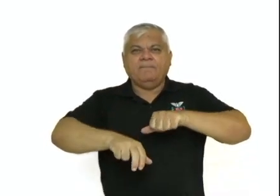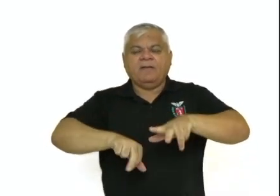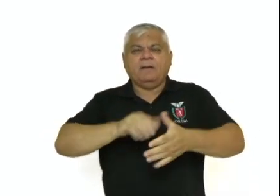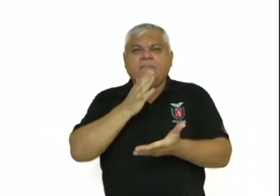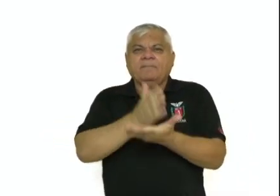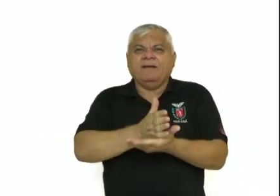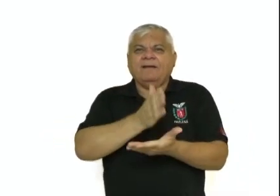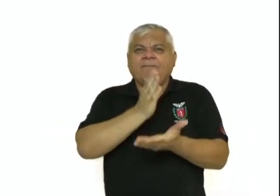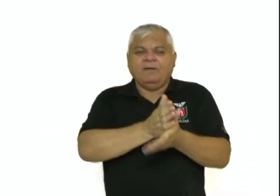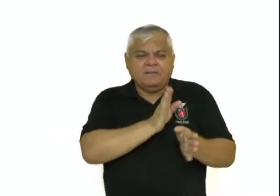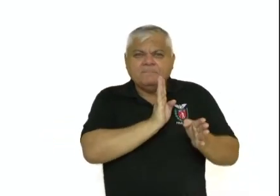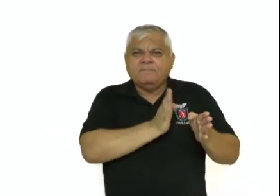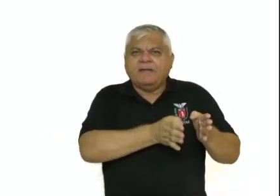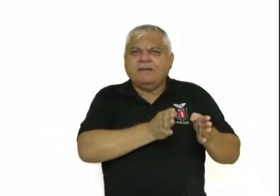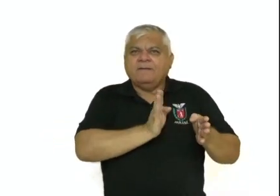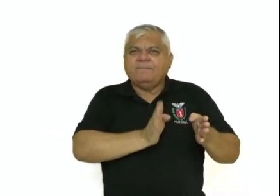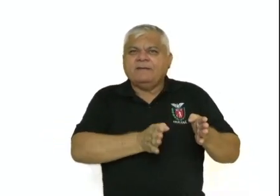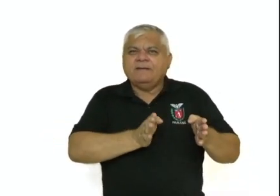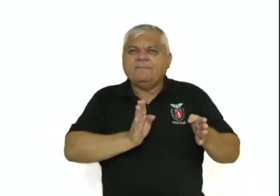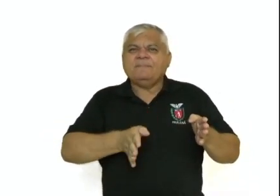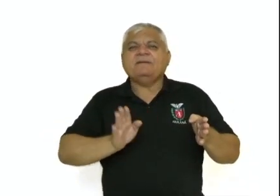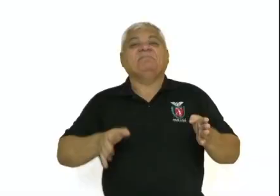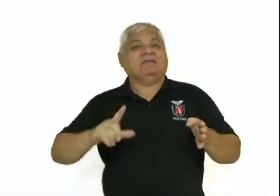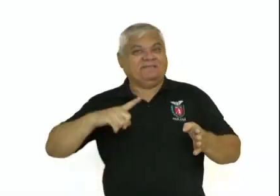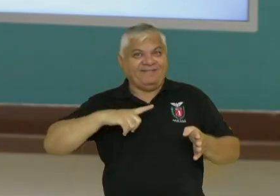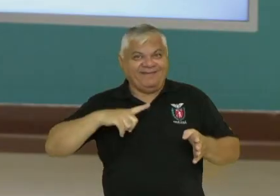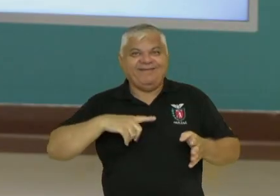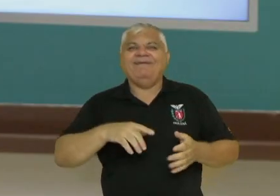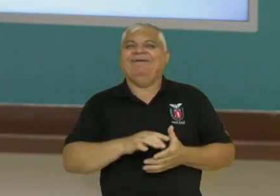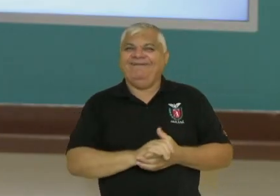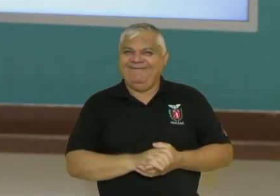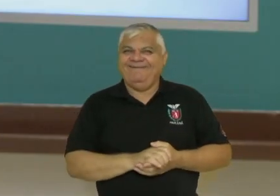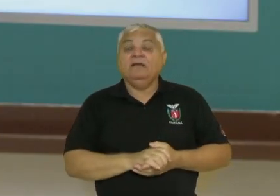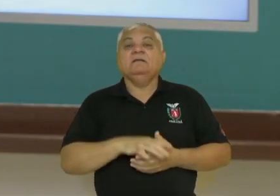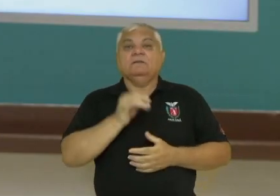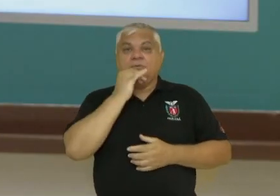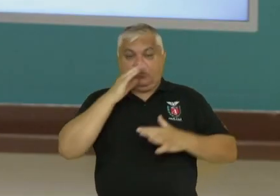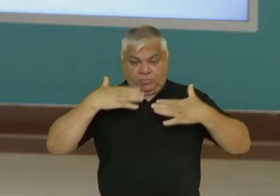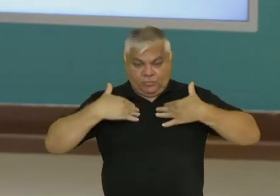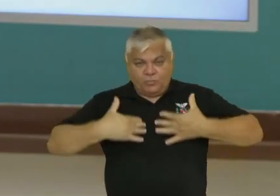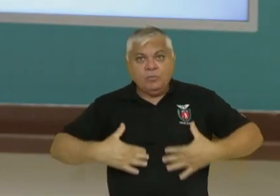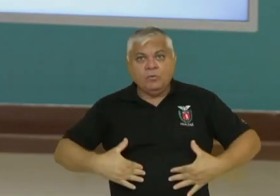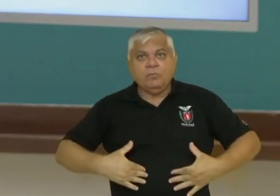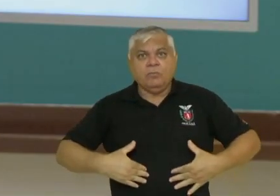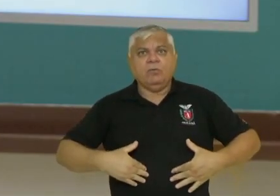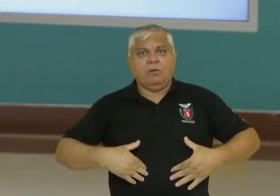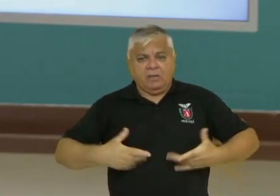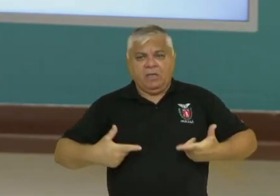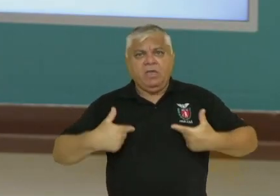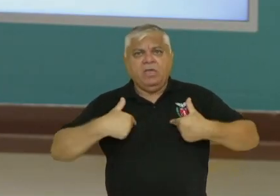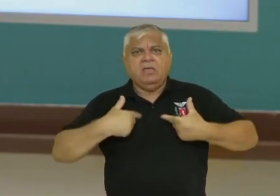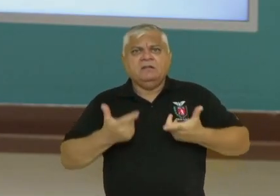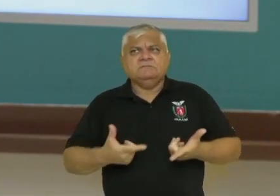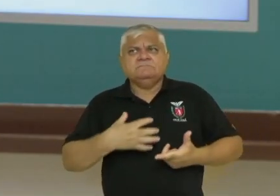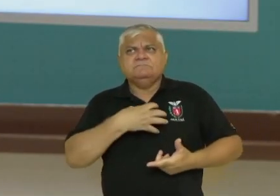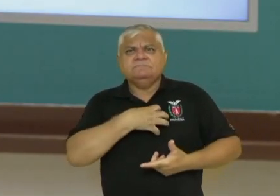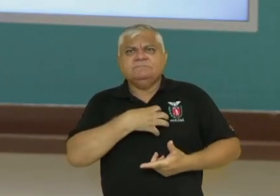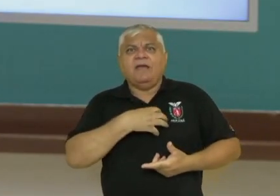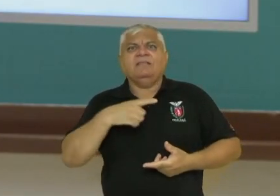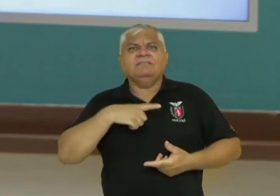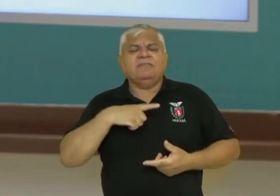repetição e que trazem referências rítmicas. Então, assim, a partir do nosso corpo humano, se nós